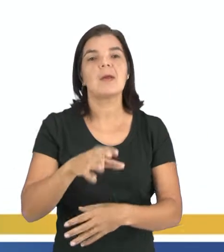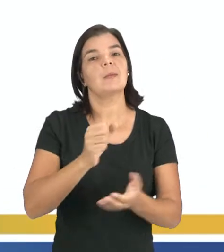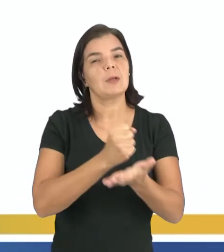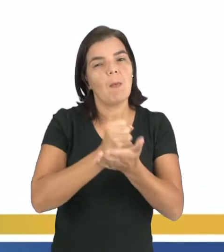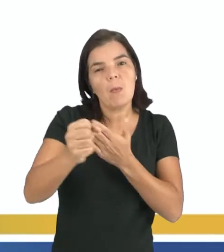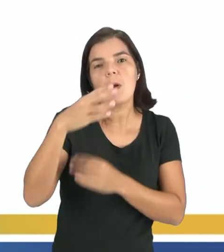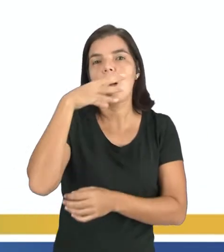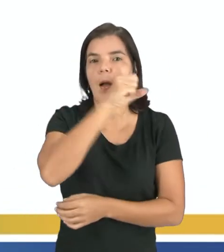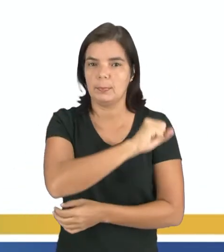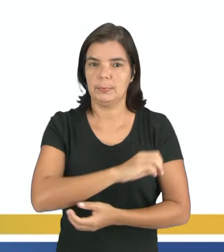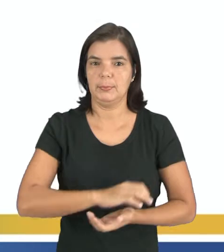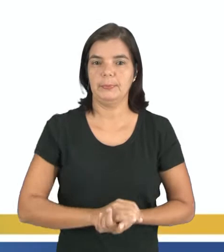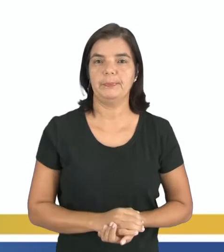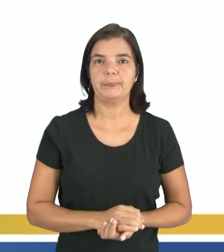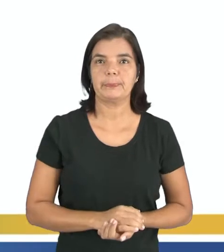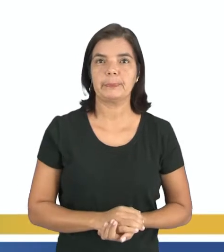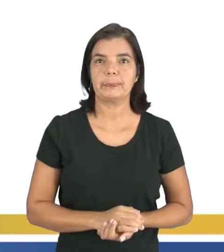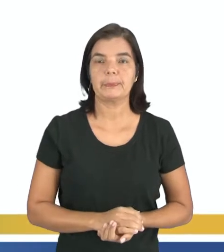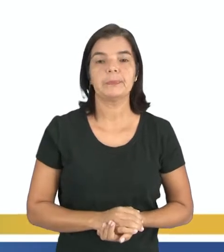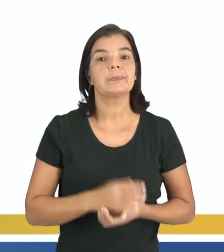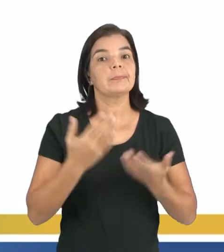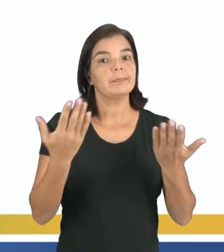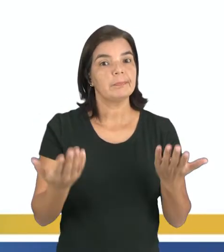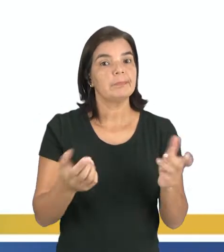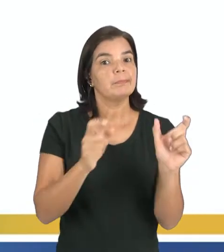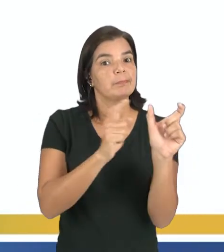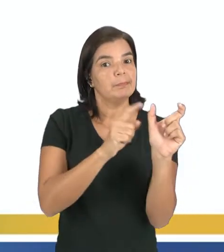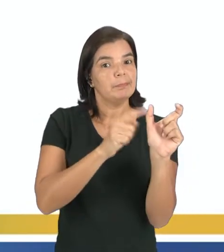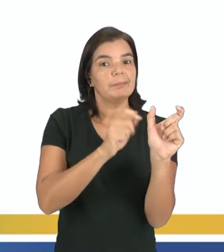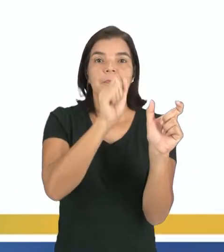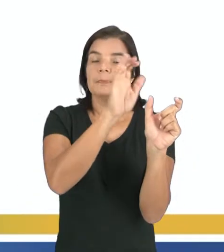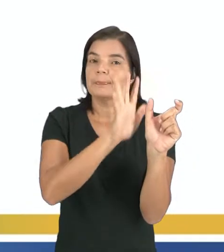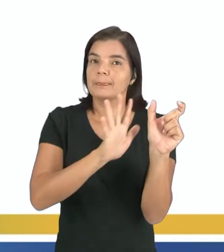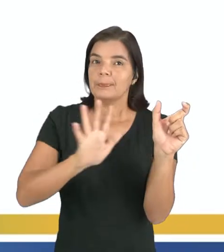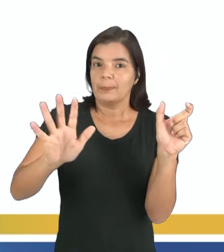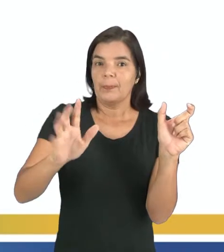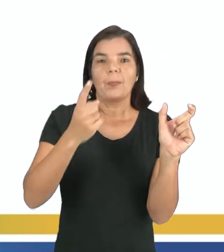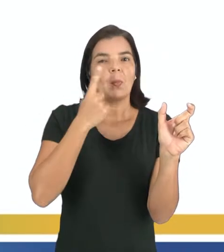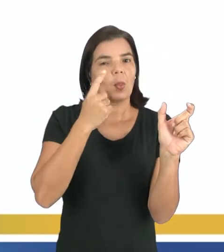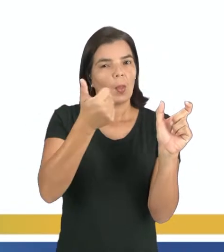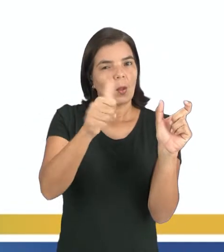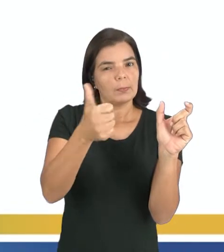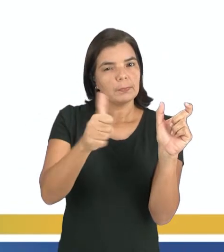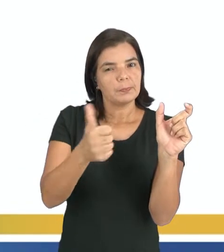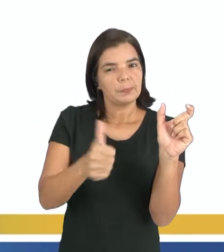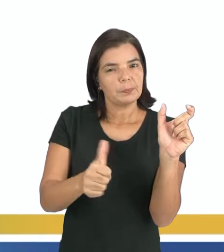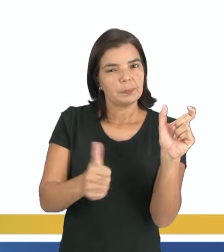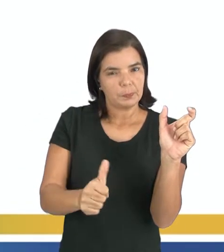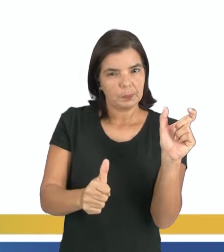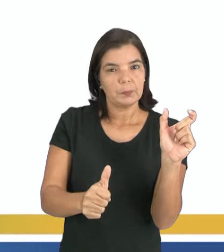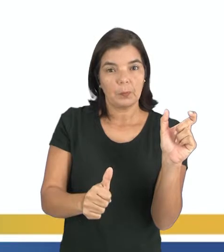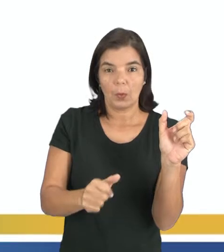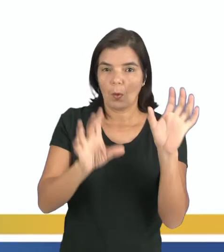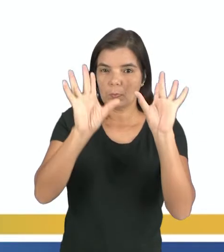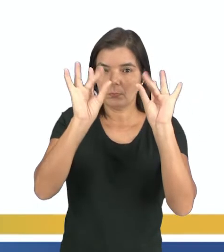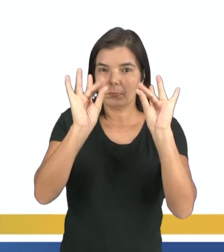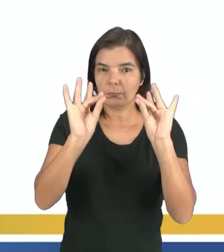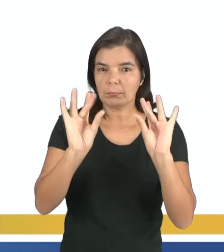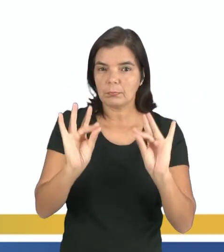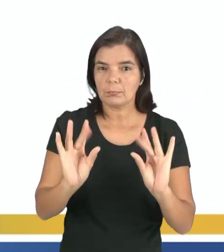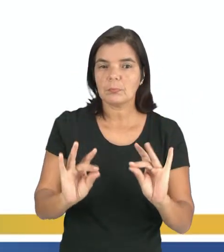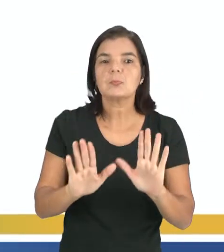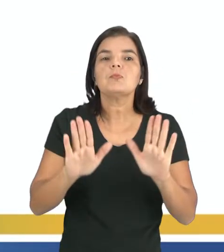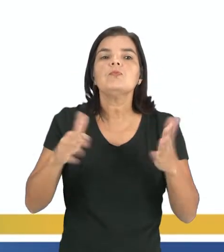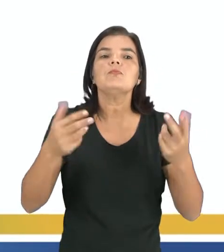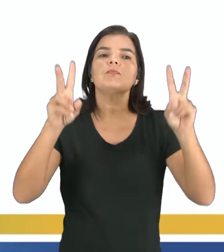né? Passageira. Voltamos aqui à nossa charge. Então vamos analisá-la aí com os detalhes, né?